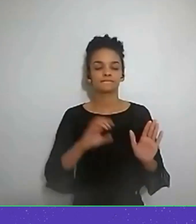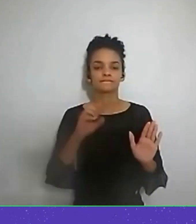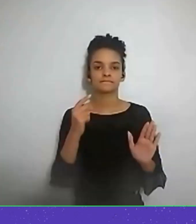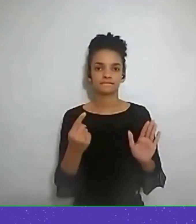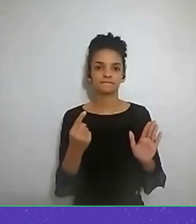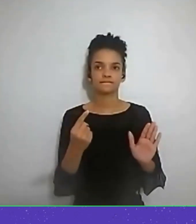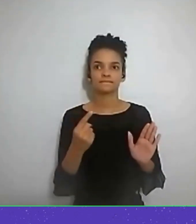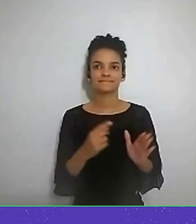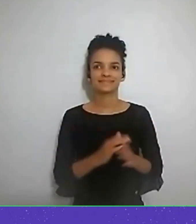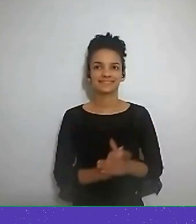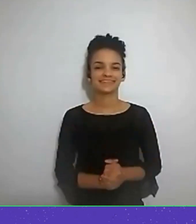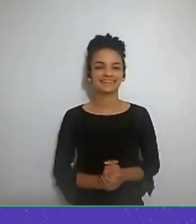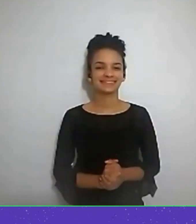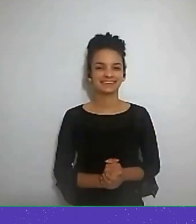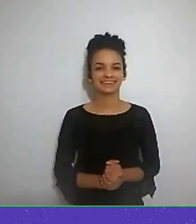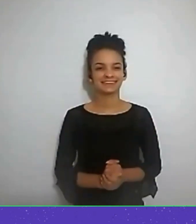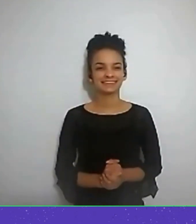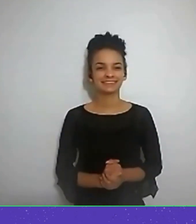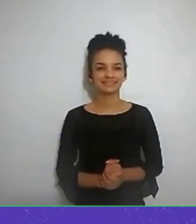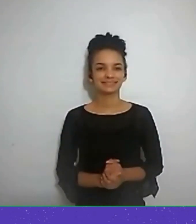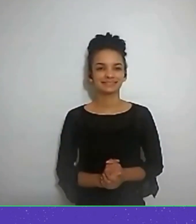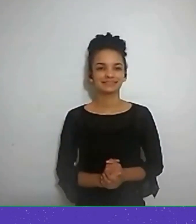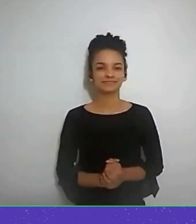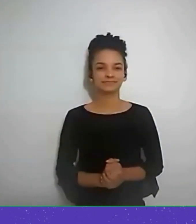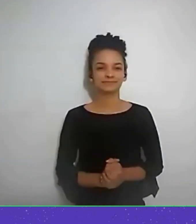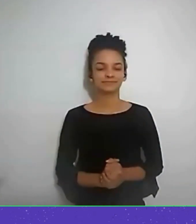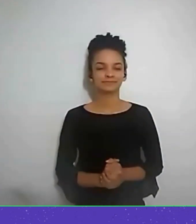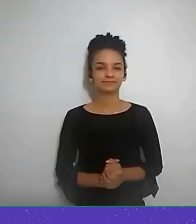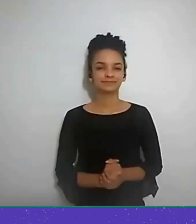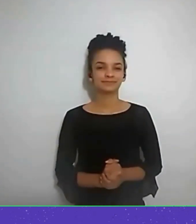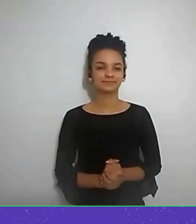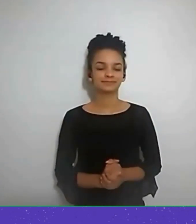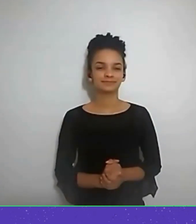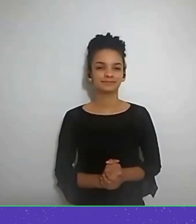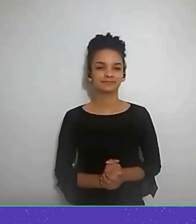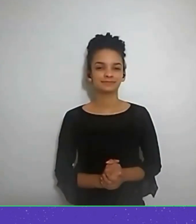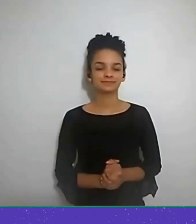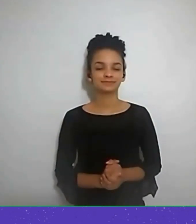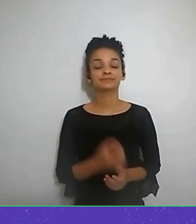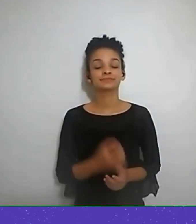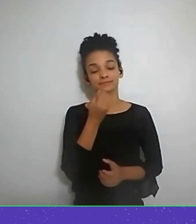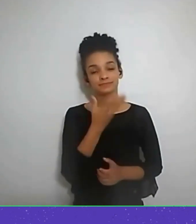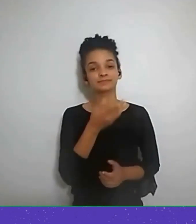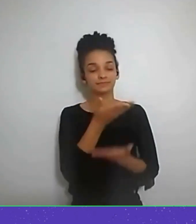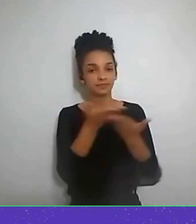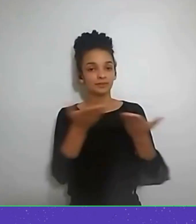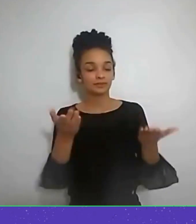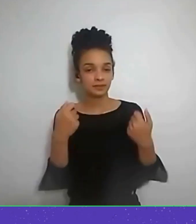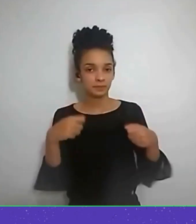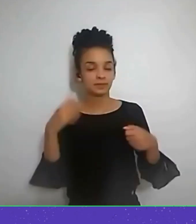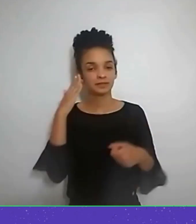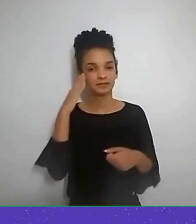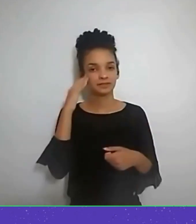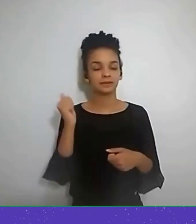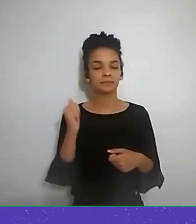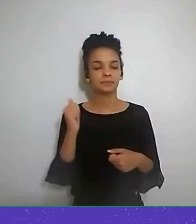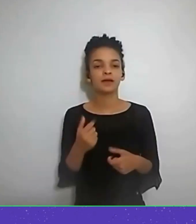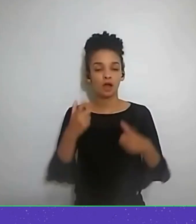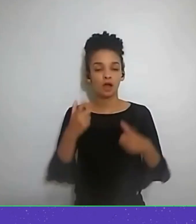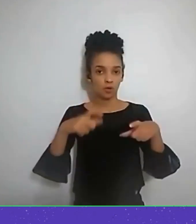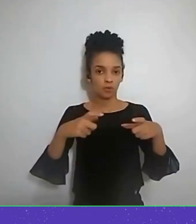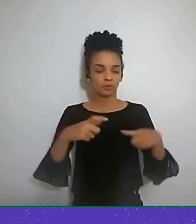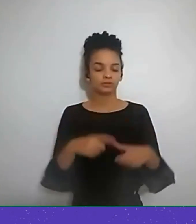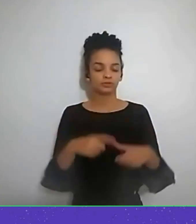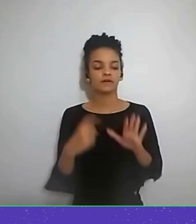faço questão de ler com vocês, embora eu tenha falado, mas é bom vocês saberem onde está. Versículo 35, no